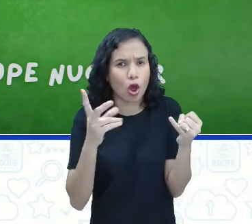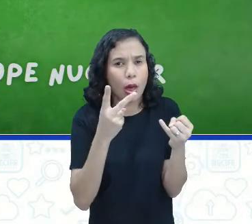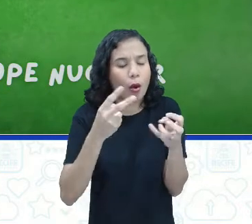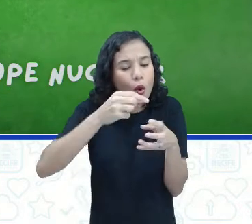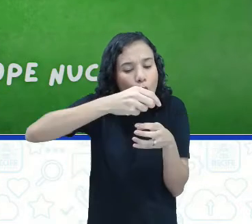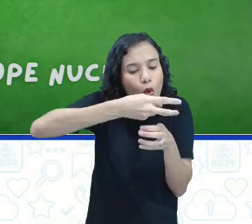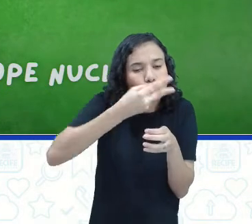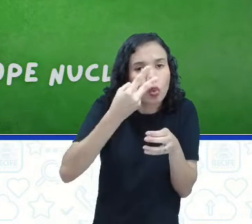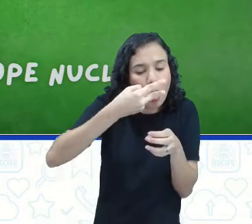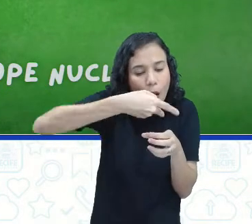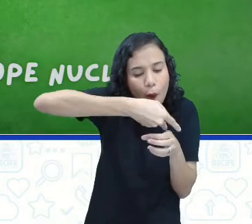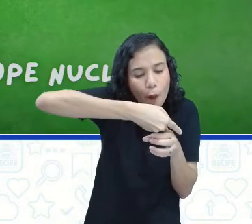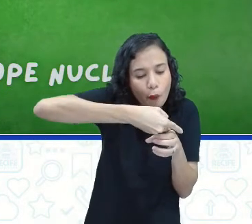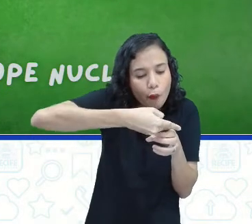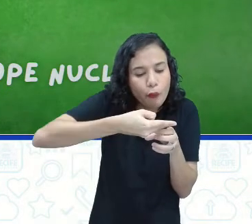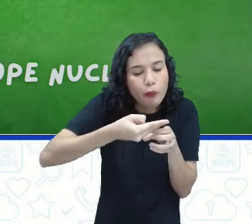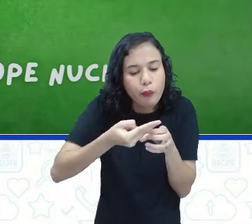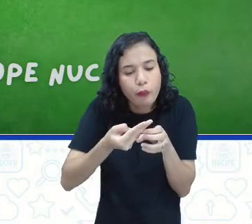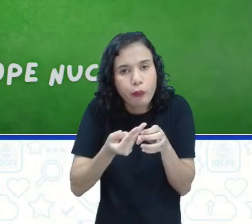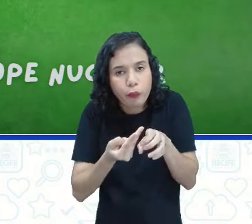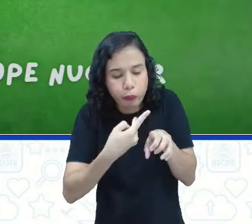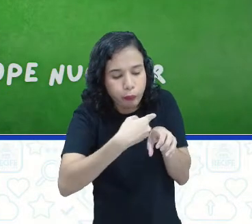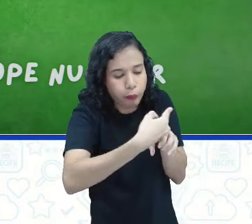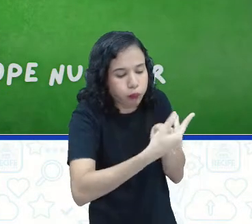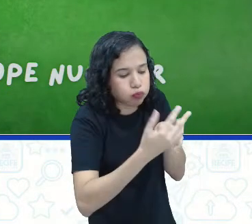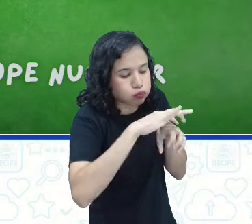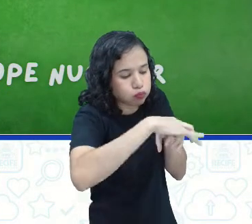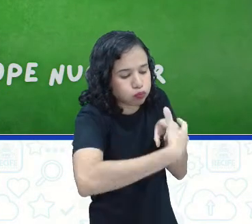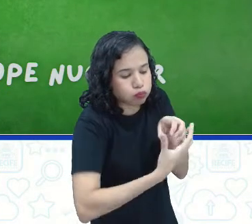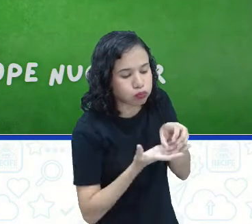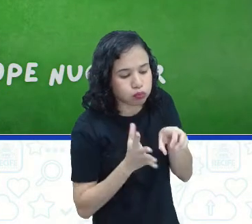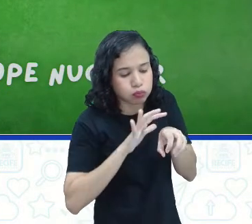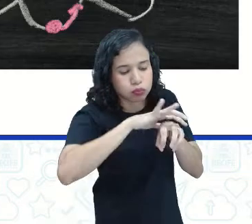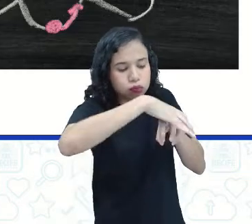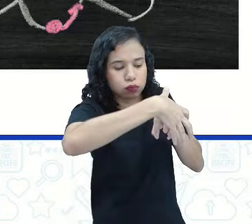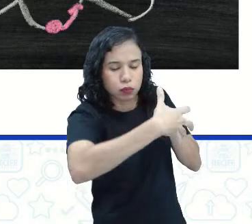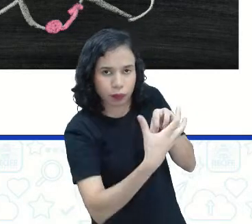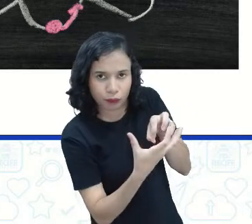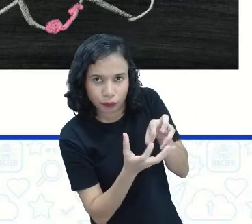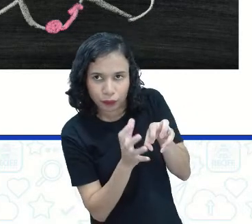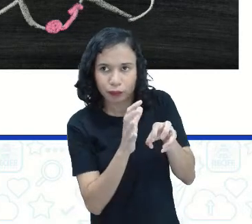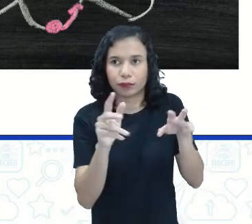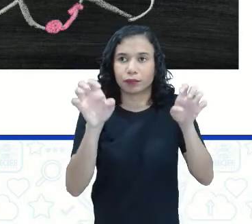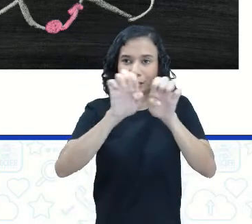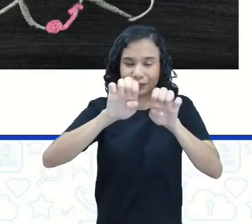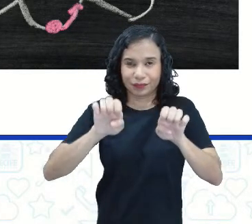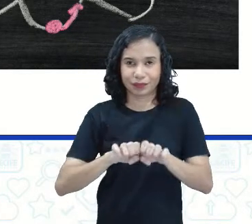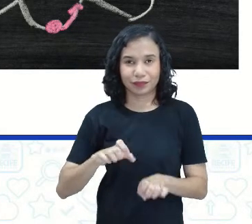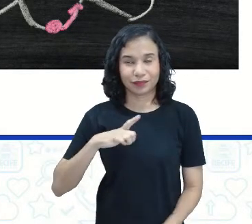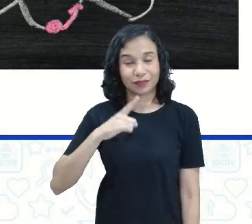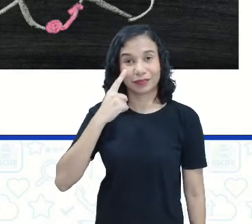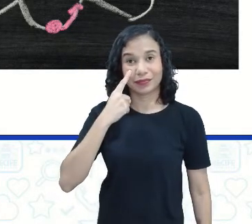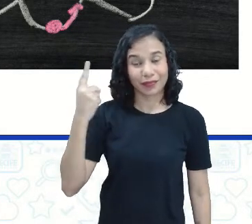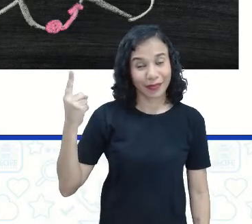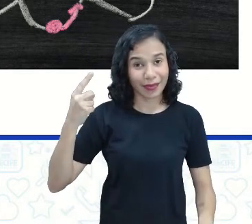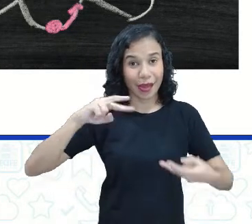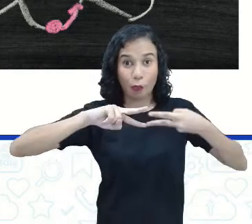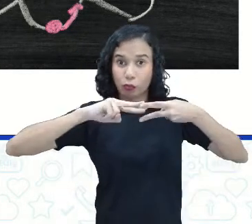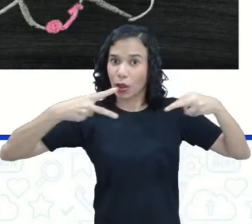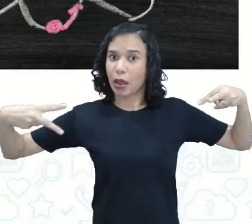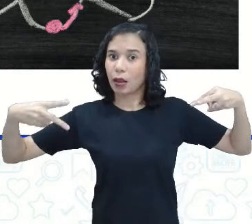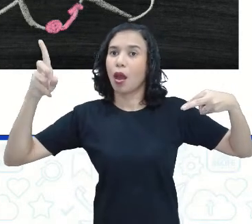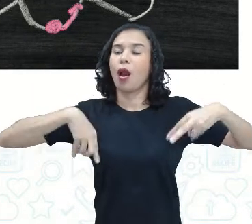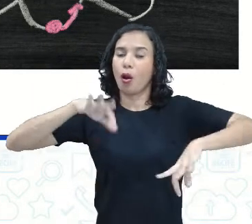duas membraninhas aí com esses poros na sua estrutura. E esse DNA é